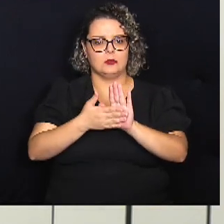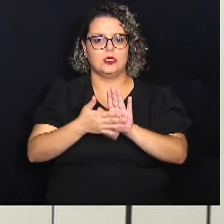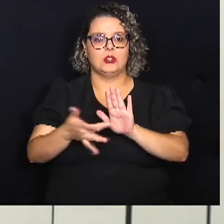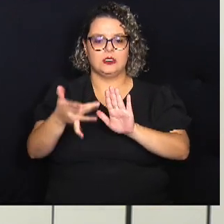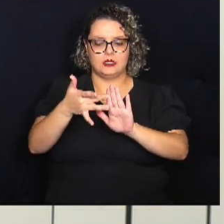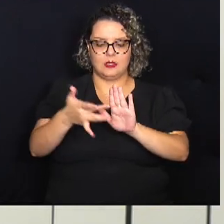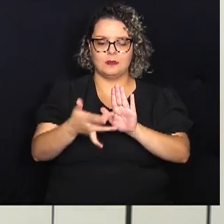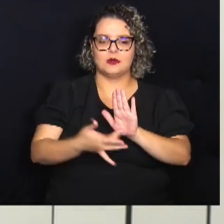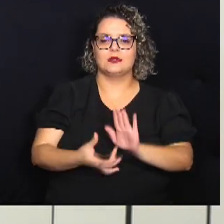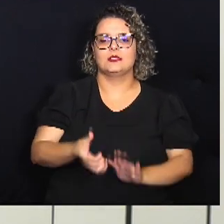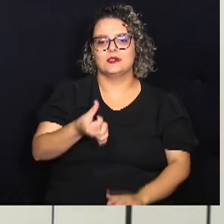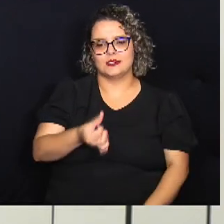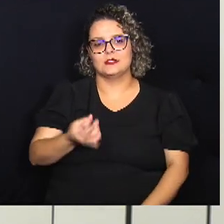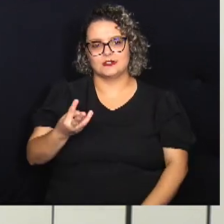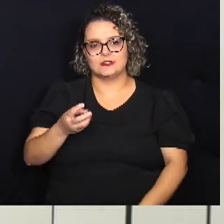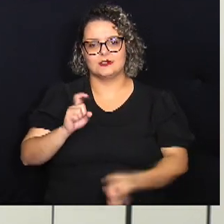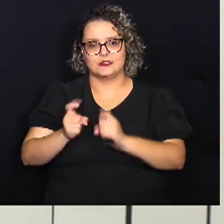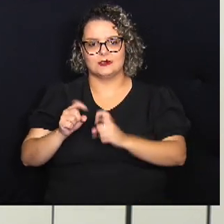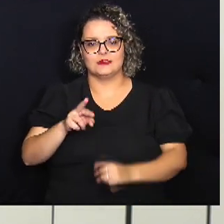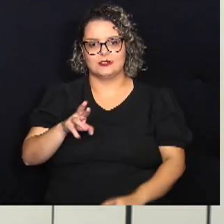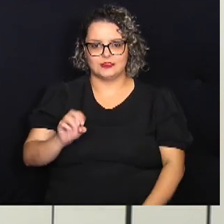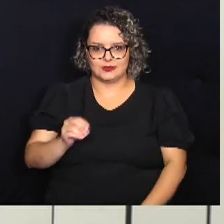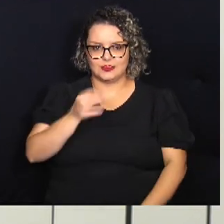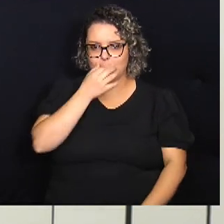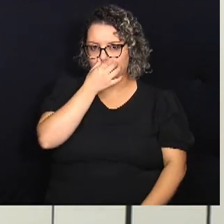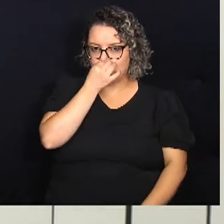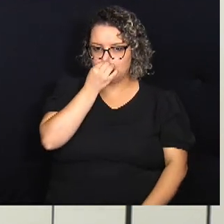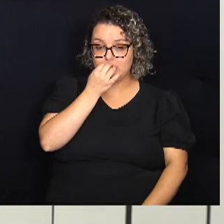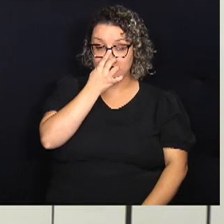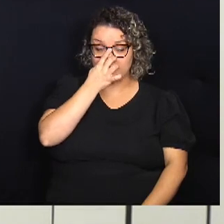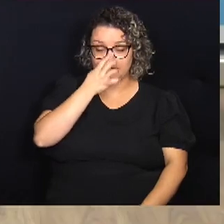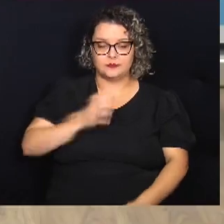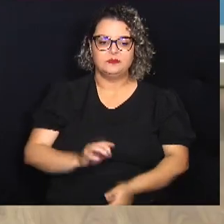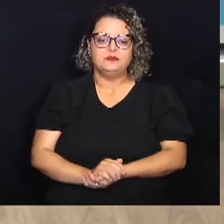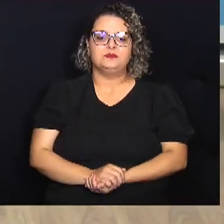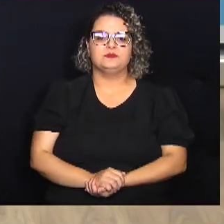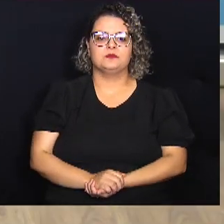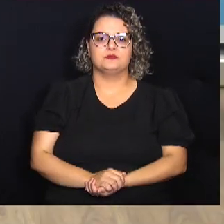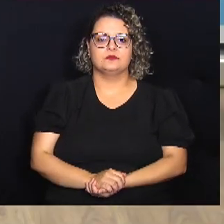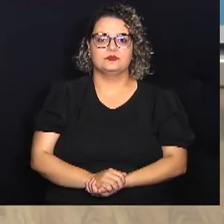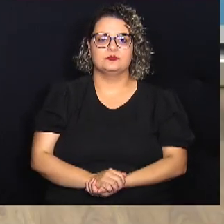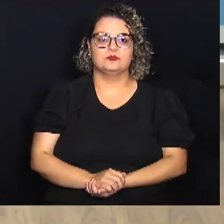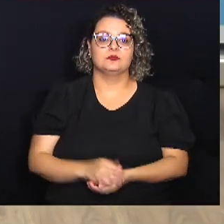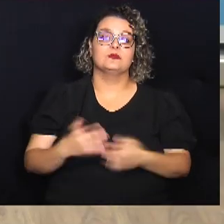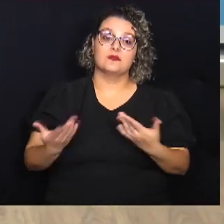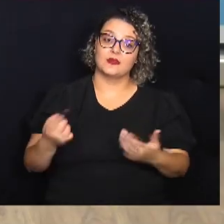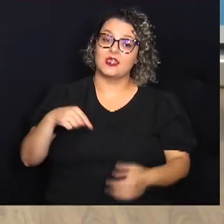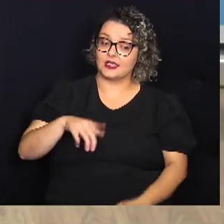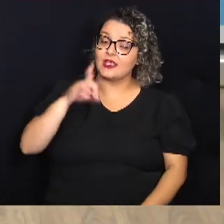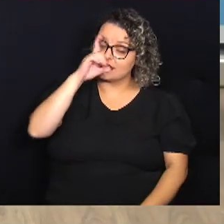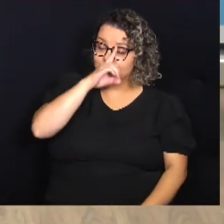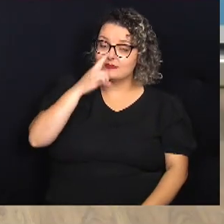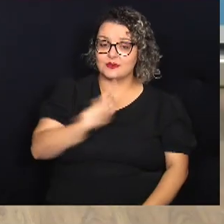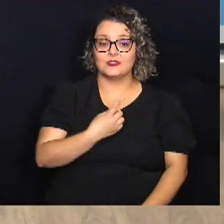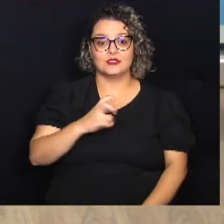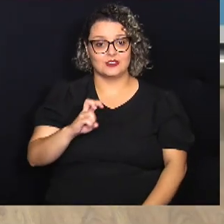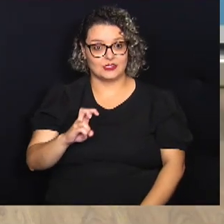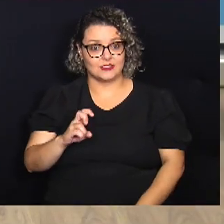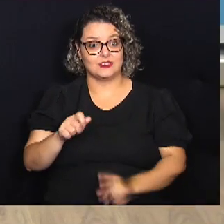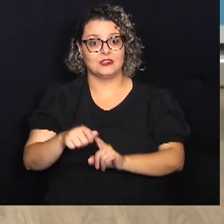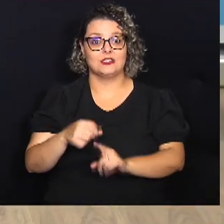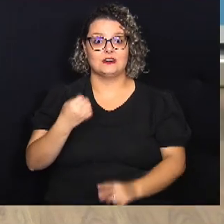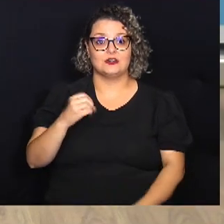da 63ª reunião ordinária. Bom, e neste domingo, 15 de